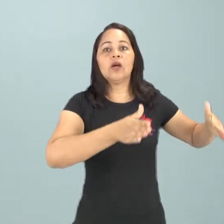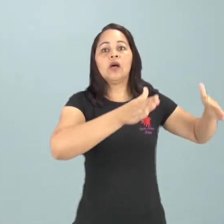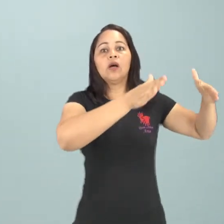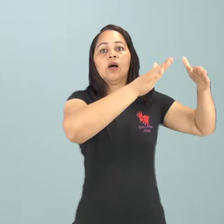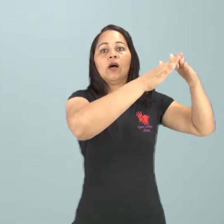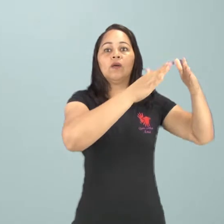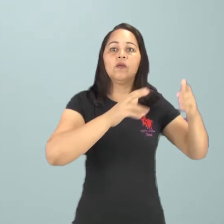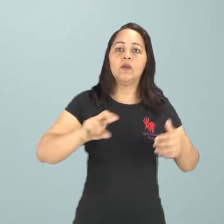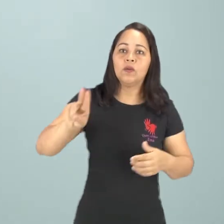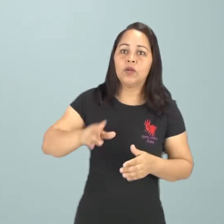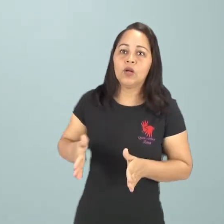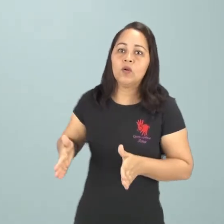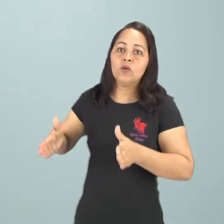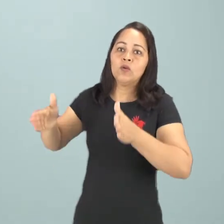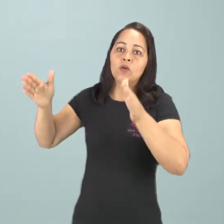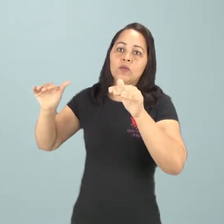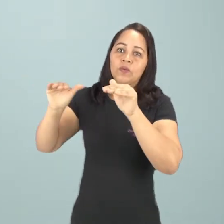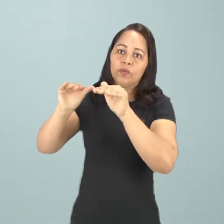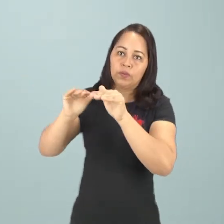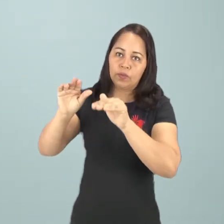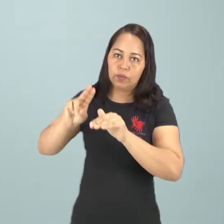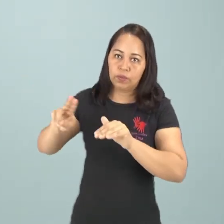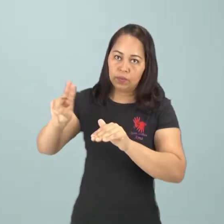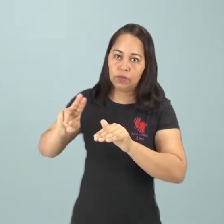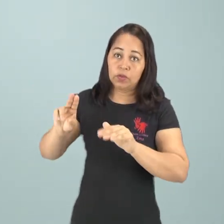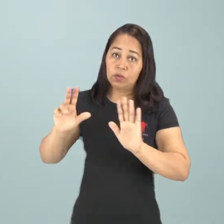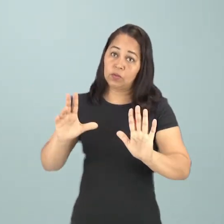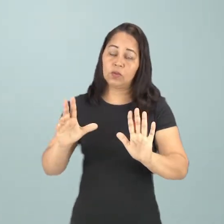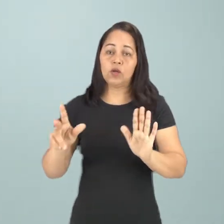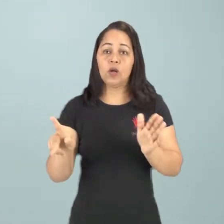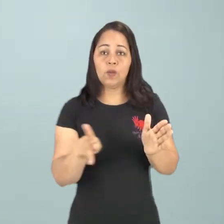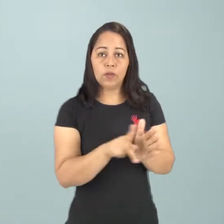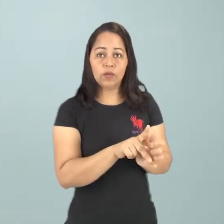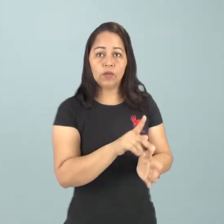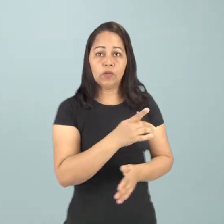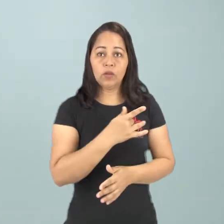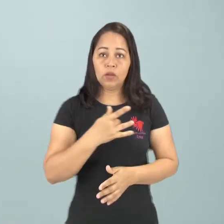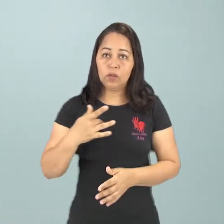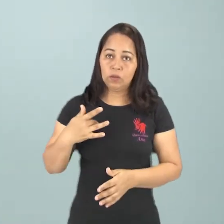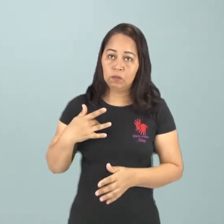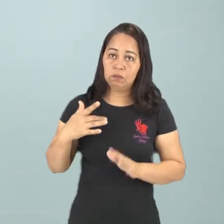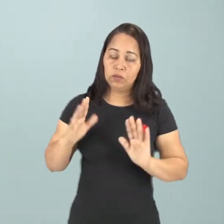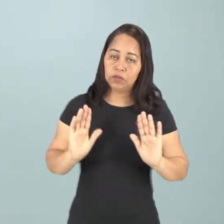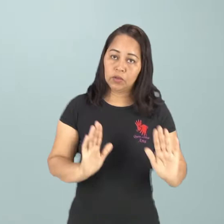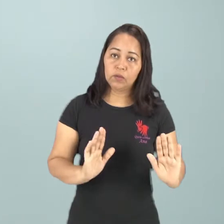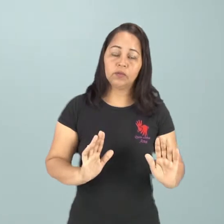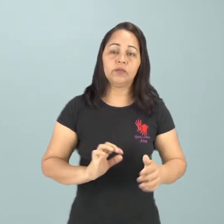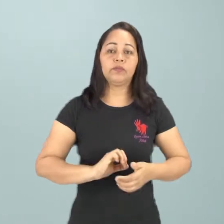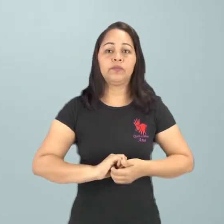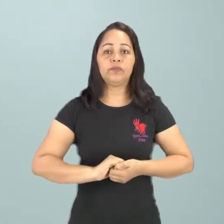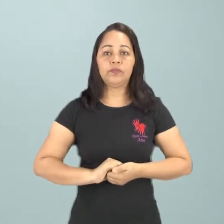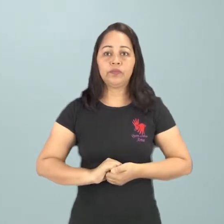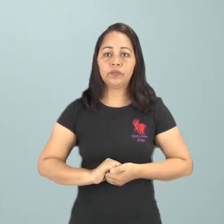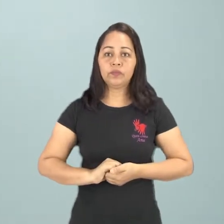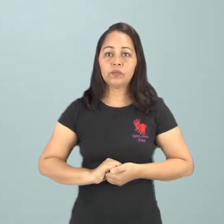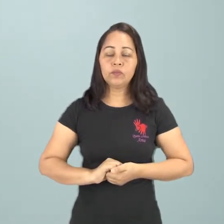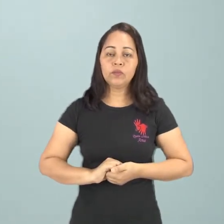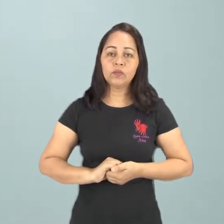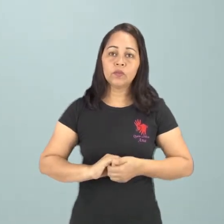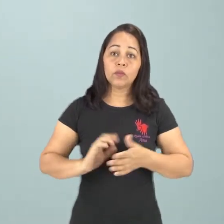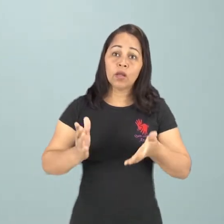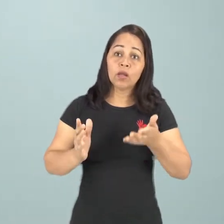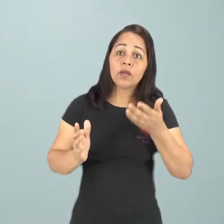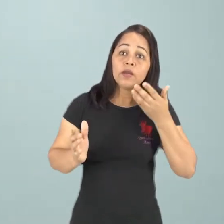mesmo para uso pessoal e sanitário dessa água que são banhadas pelos rios, né?